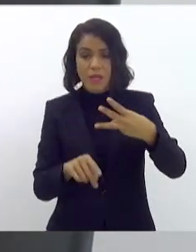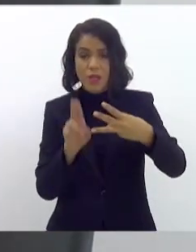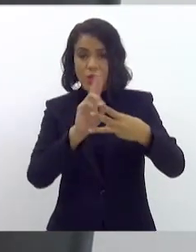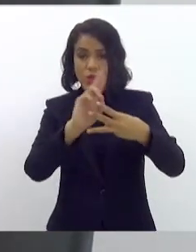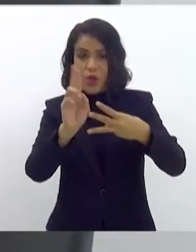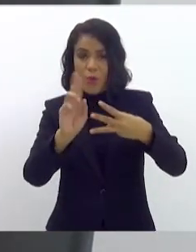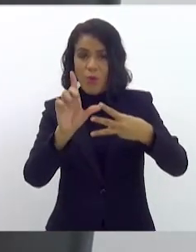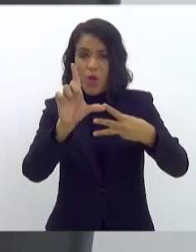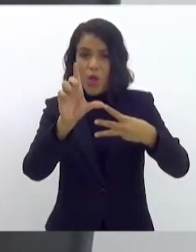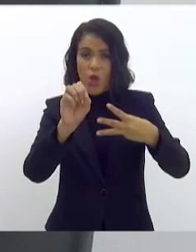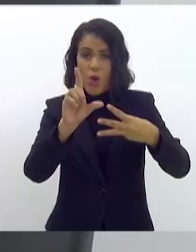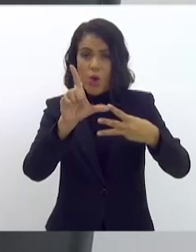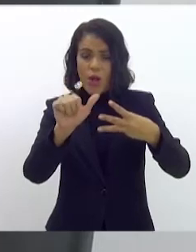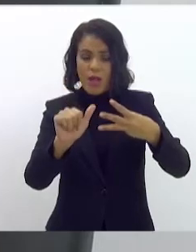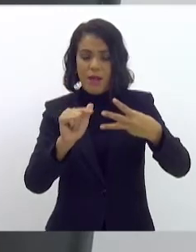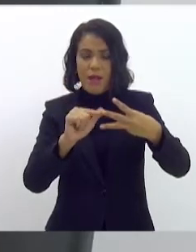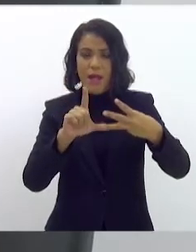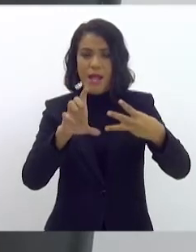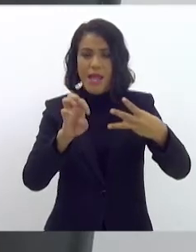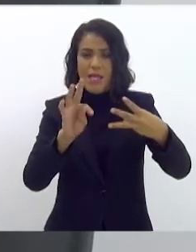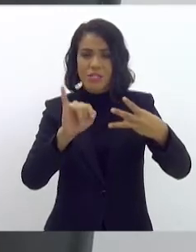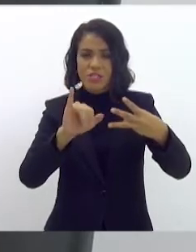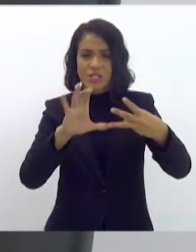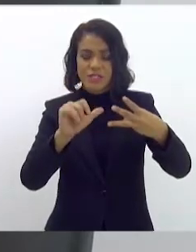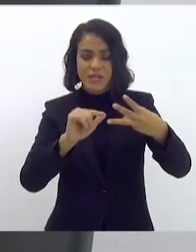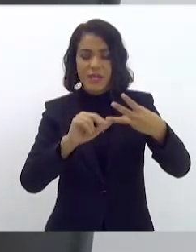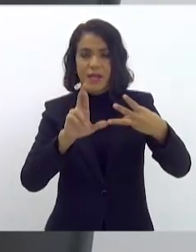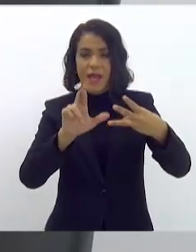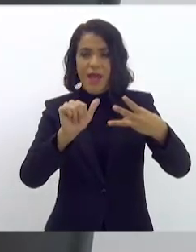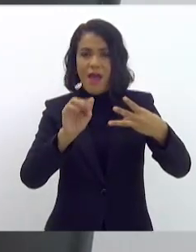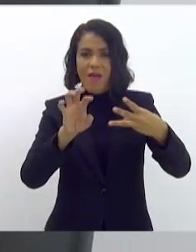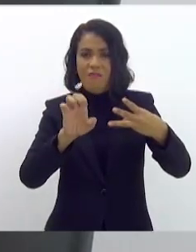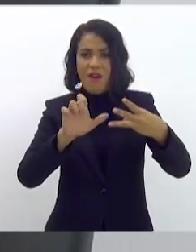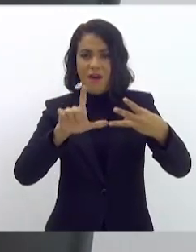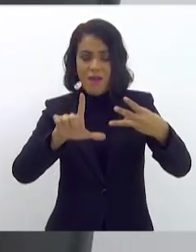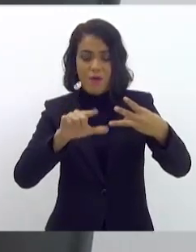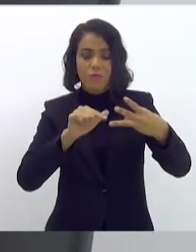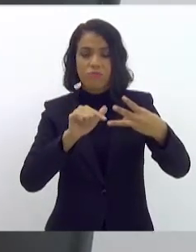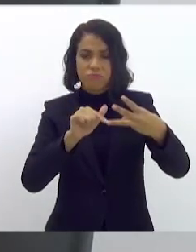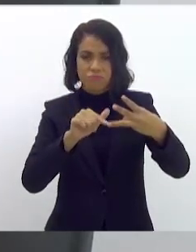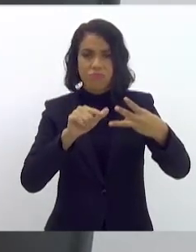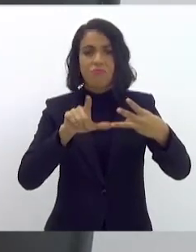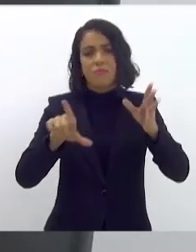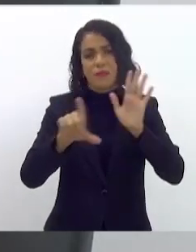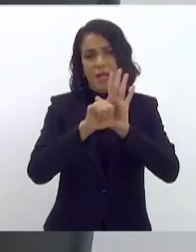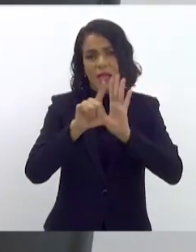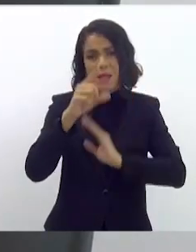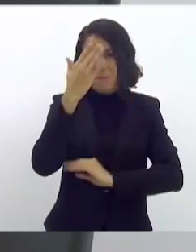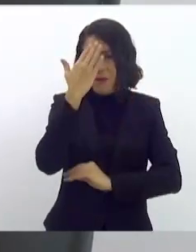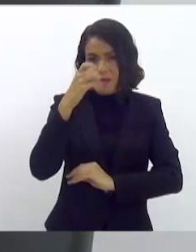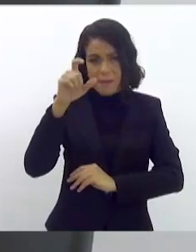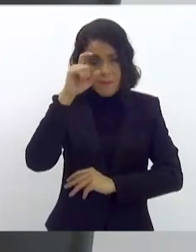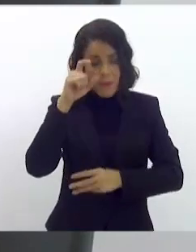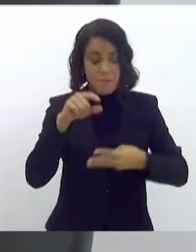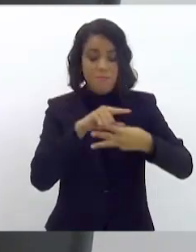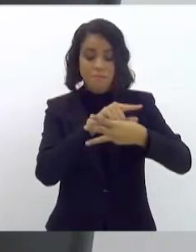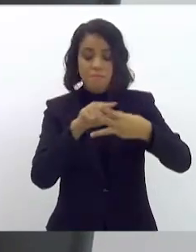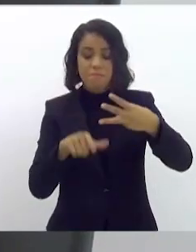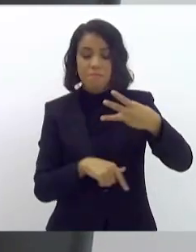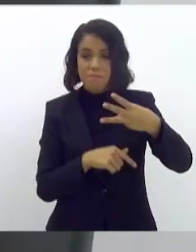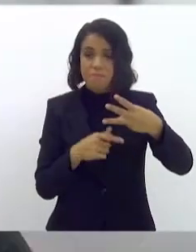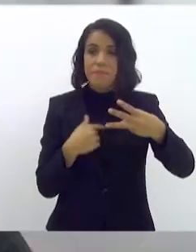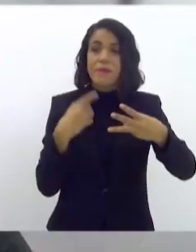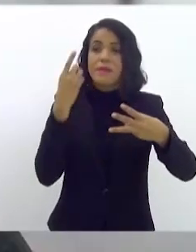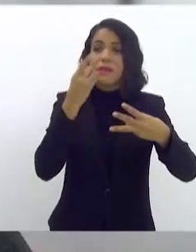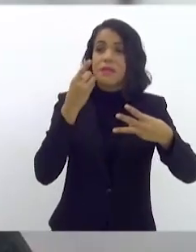doutora Lola, doutora Letícia e o Rafael Nunes, do aplicativo da Lei Maria da Penha, e para que a gente possa,